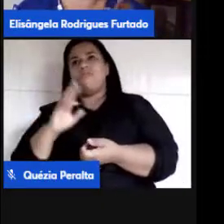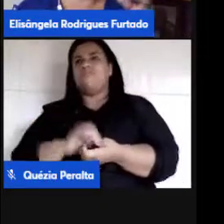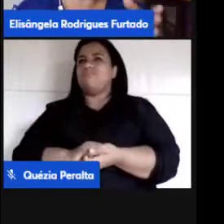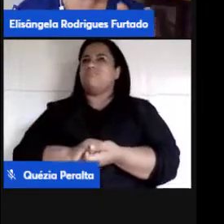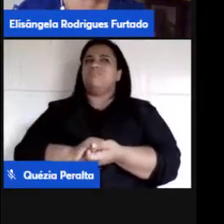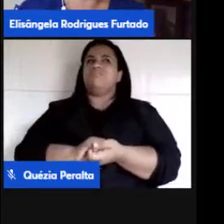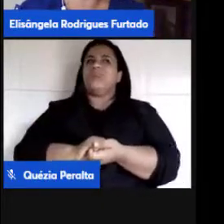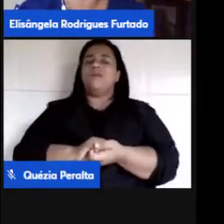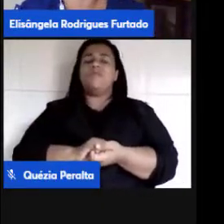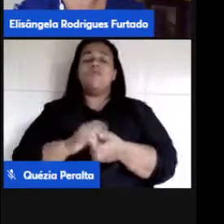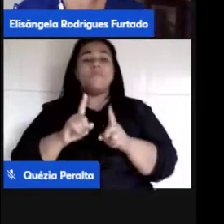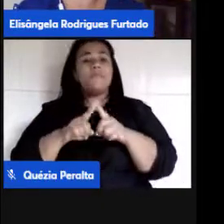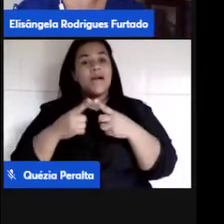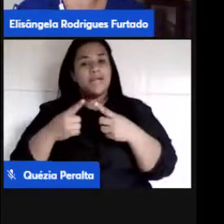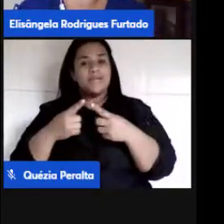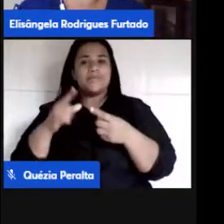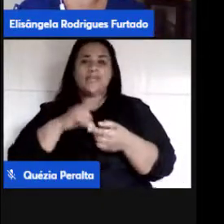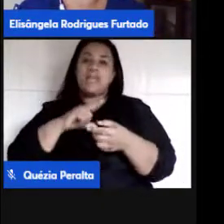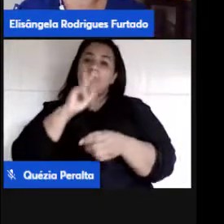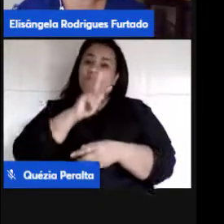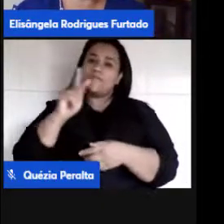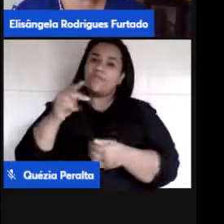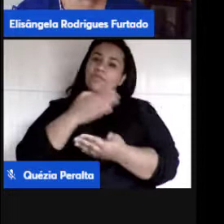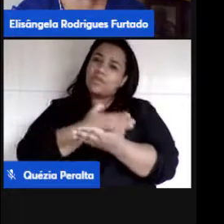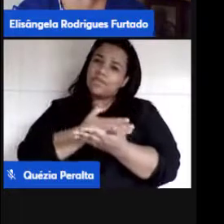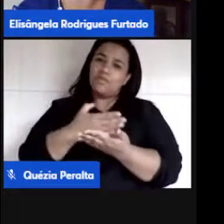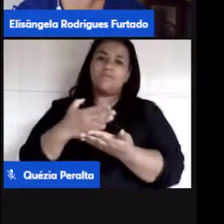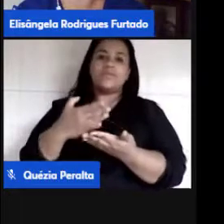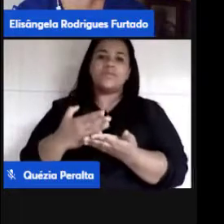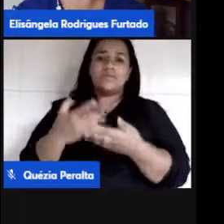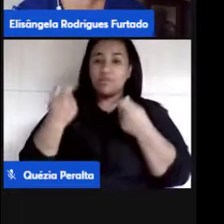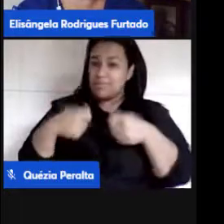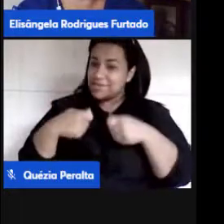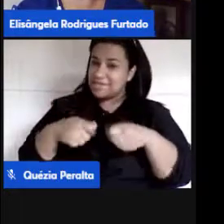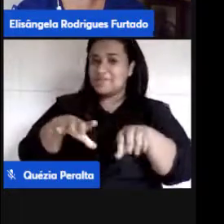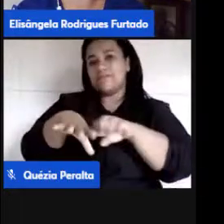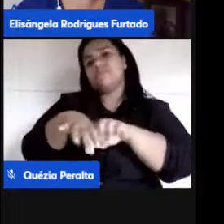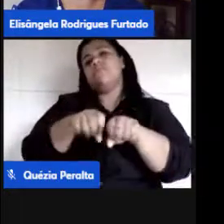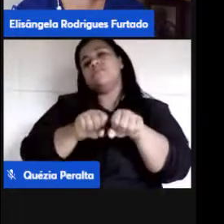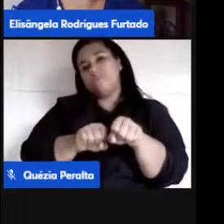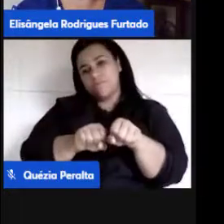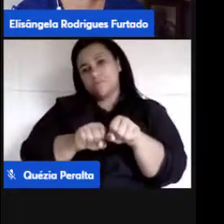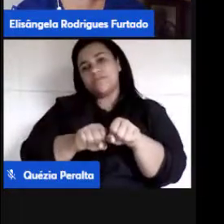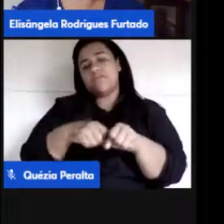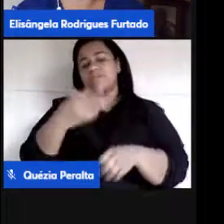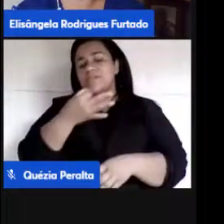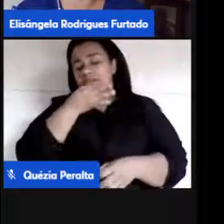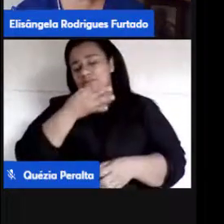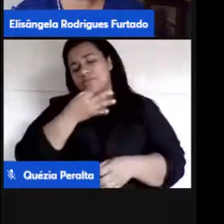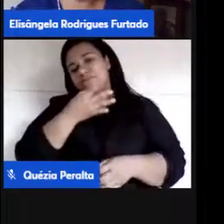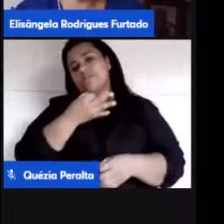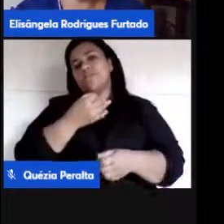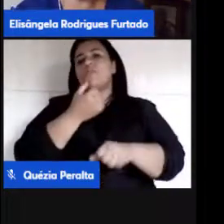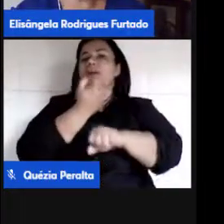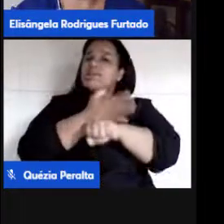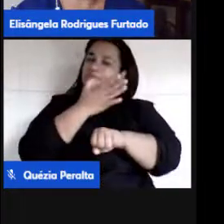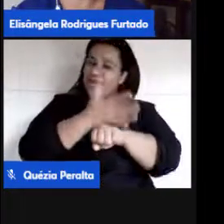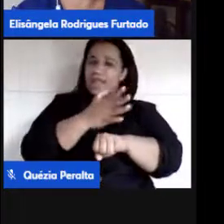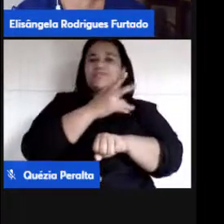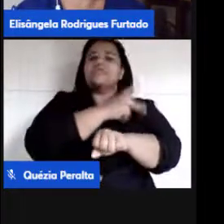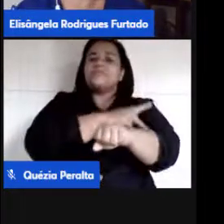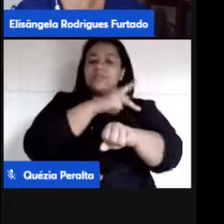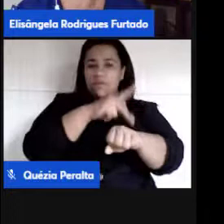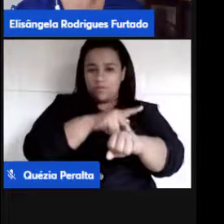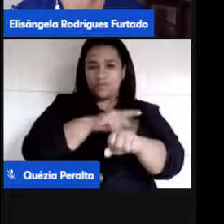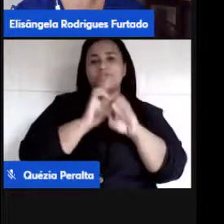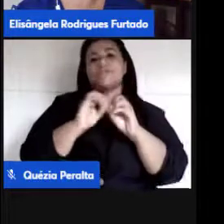professor que está iniciando, tem aquele professor que precisa dessa formação. Então, essa formação é para você que